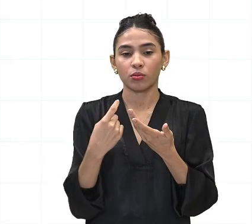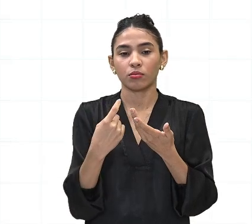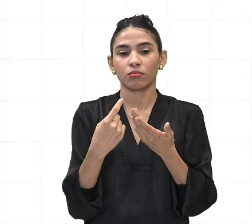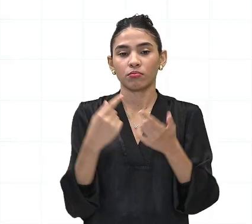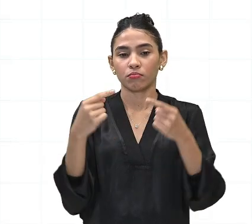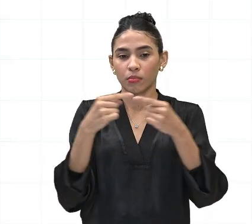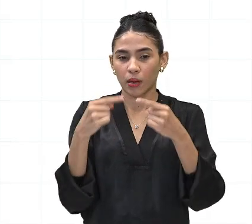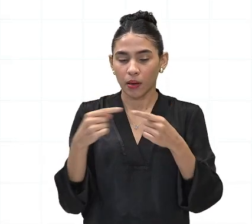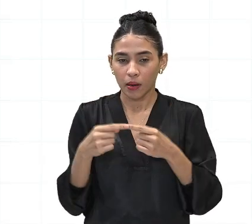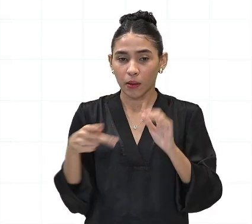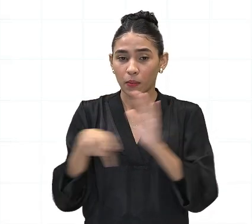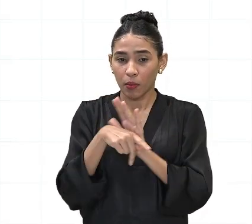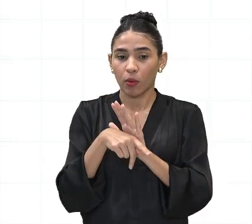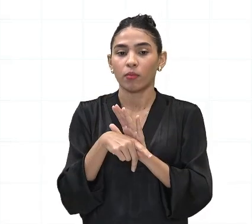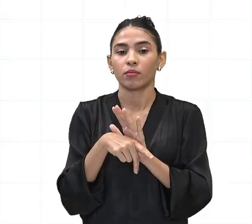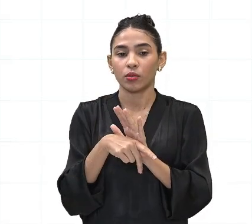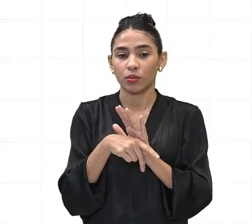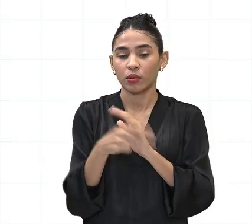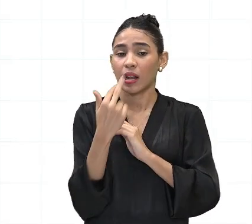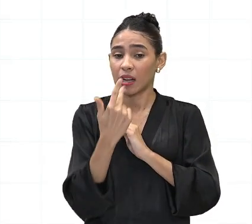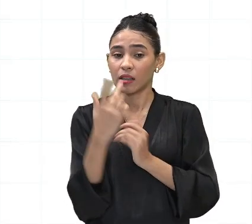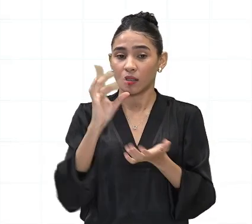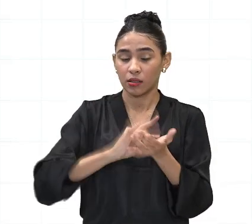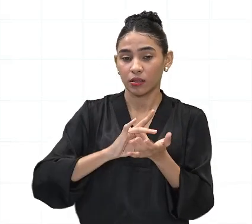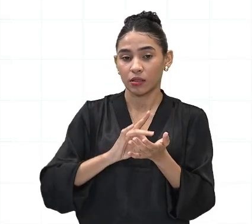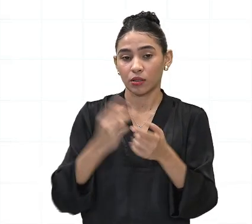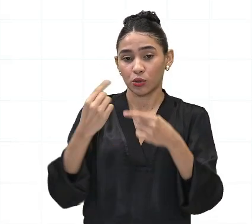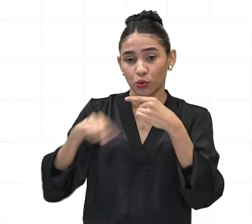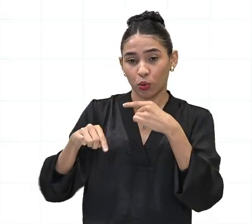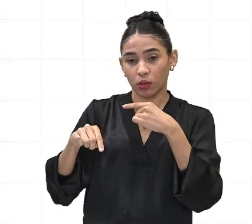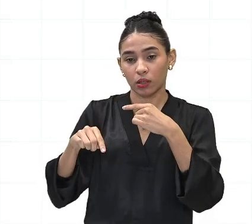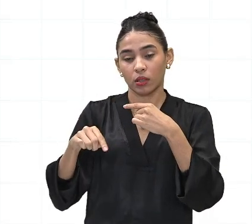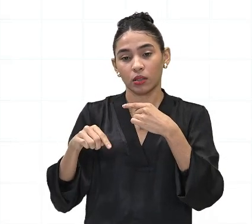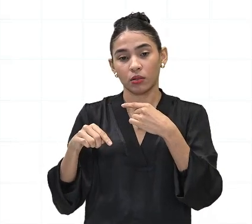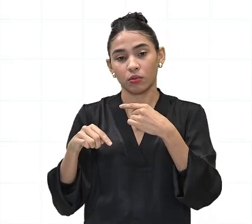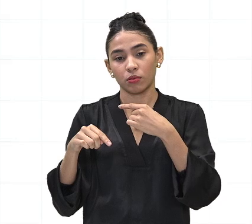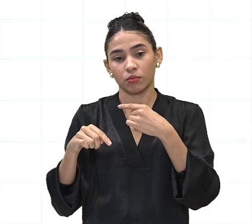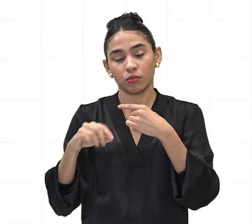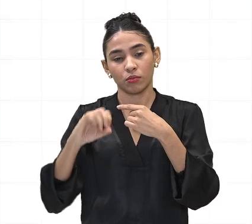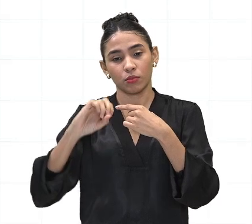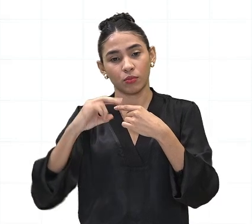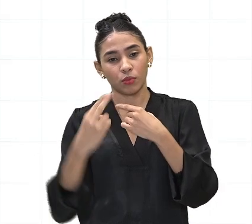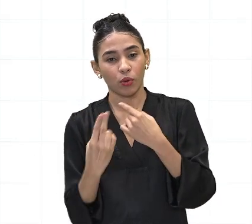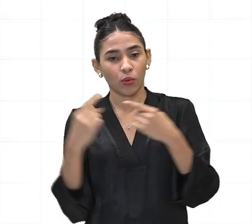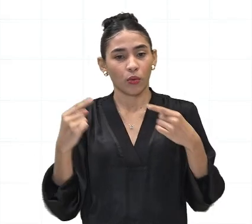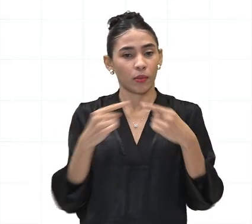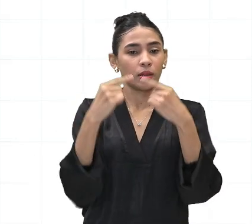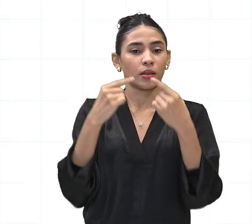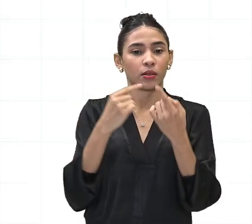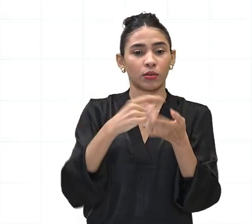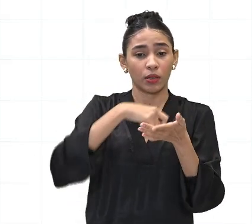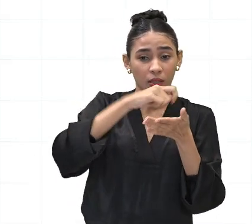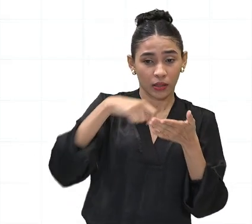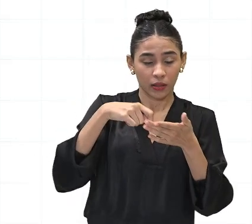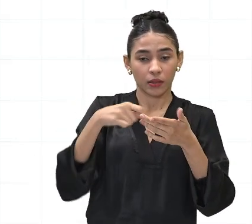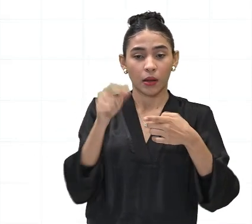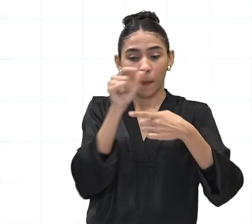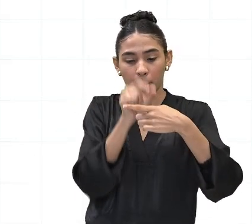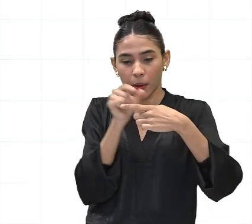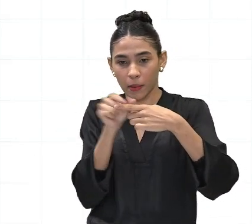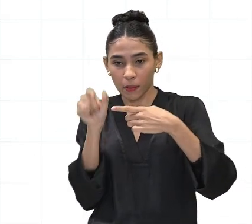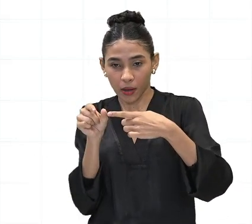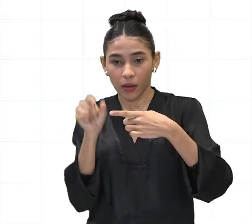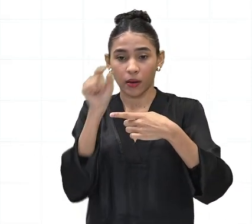da sua língua de origem, em desacordo num ou em vários aspectos com a grafia, a morfologia